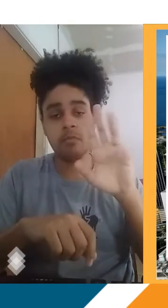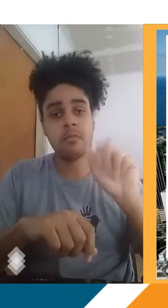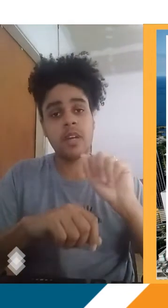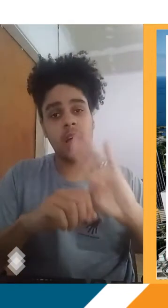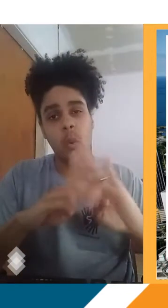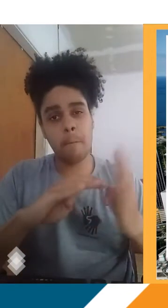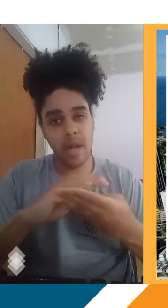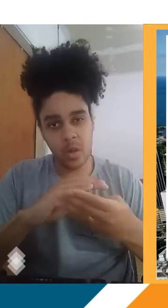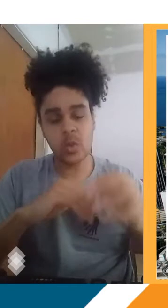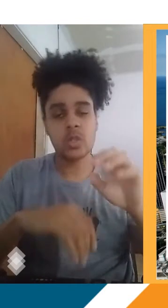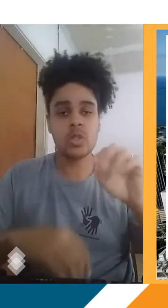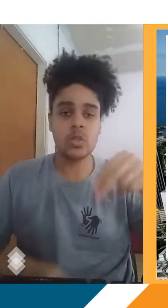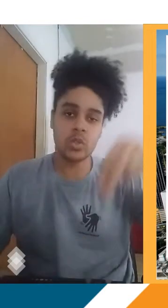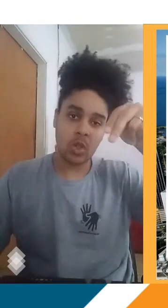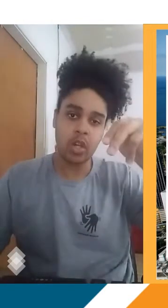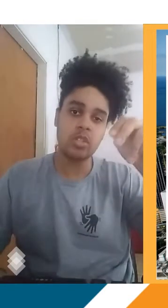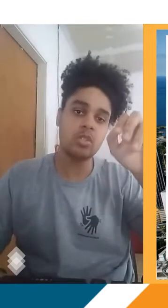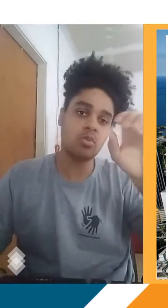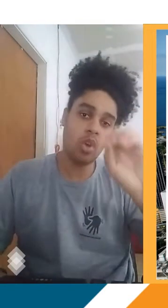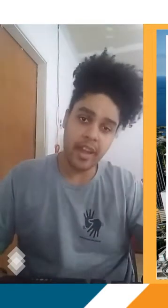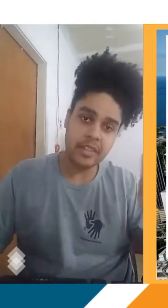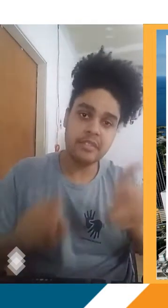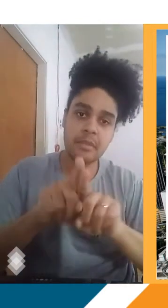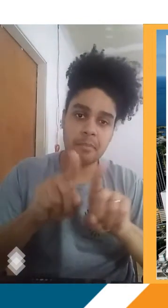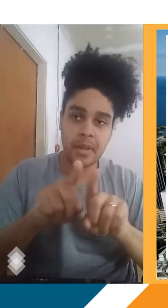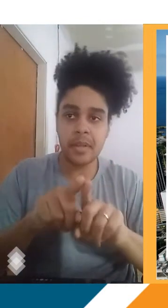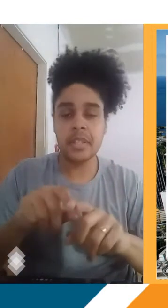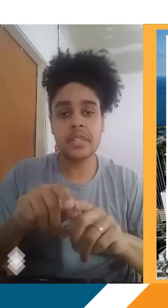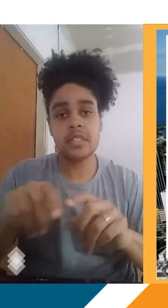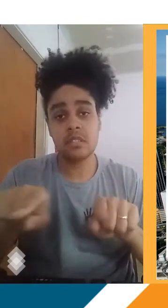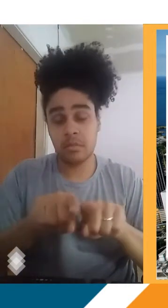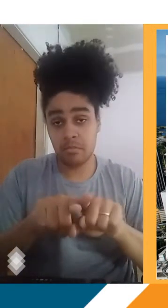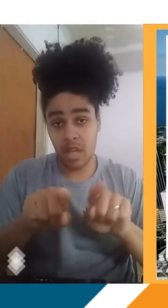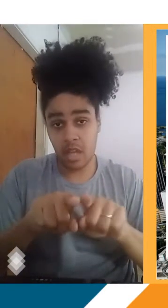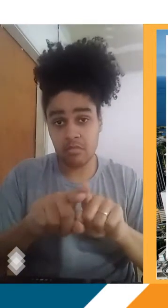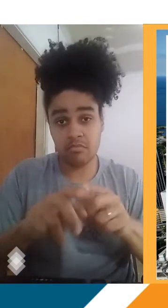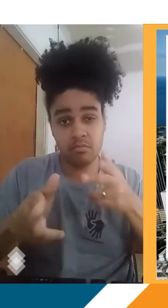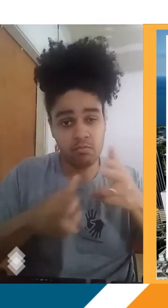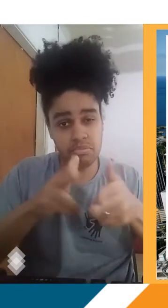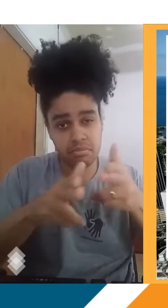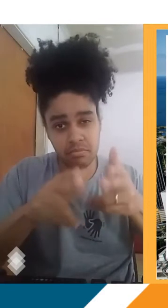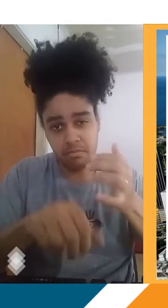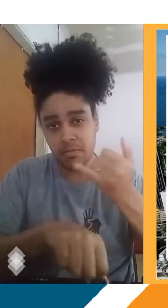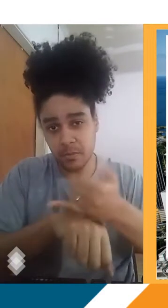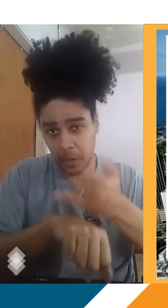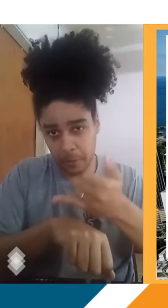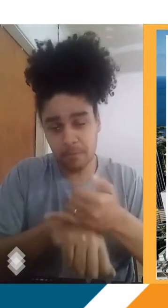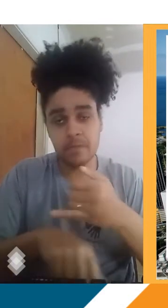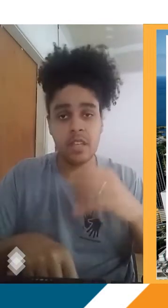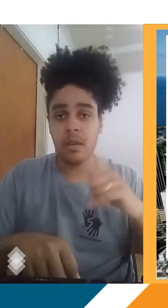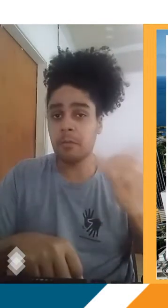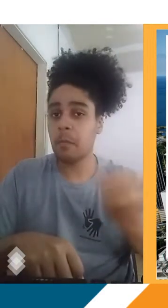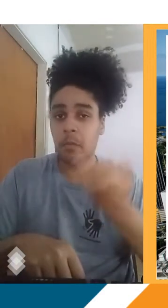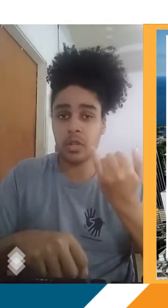que tenha esse adensamento populacional em torno da cidade. E as linhas férreas serão fundamentais nessa